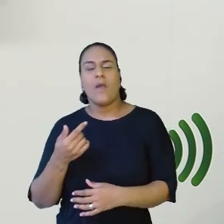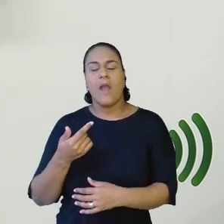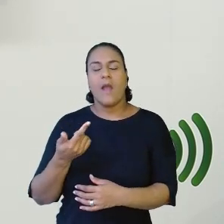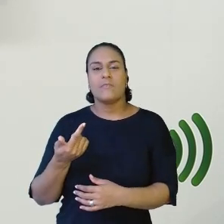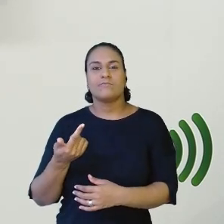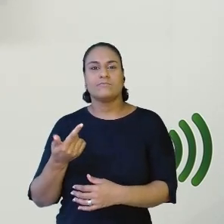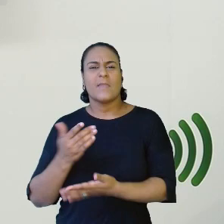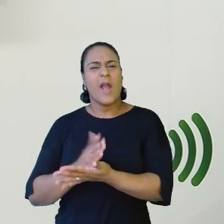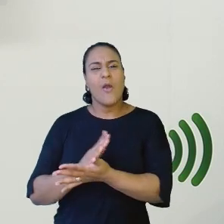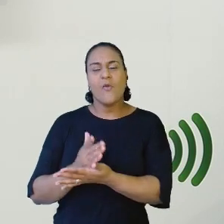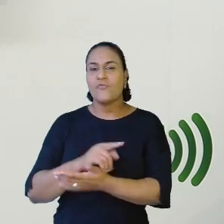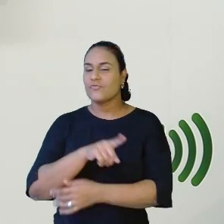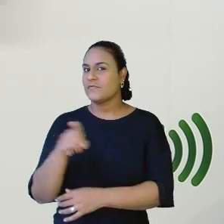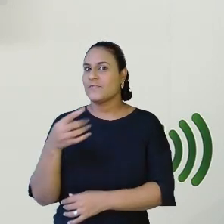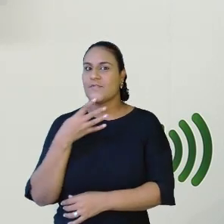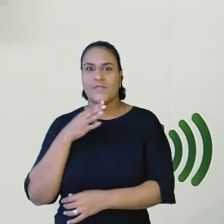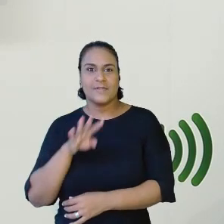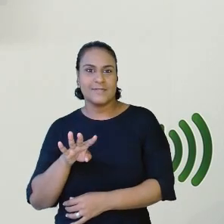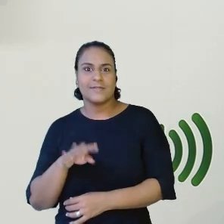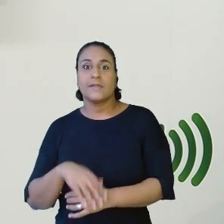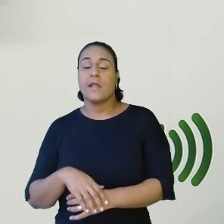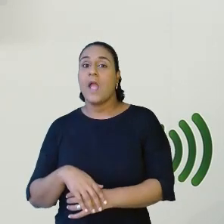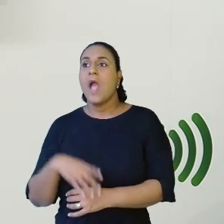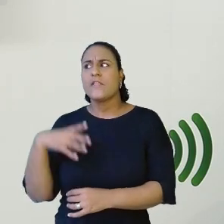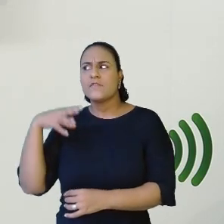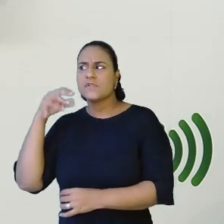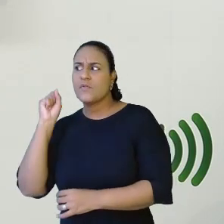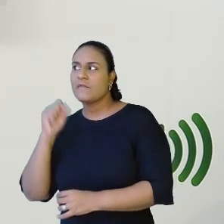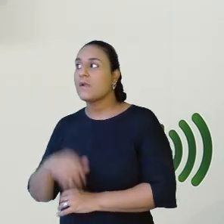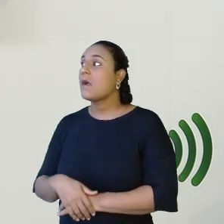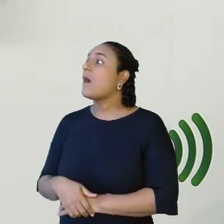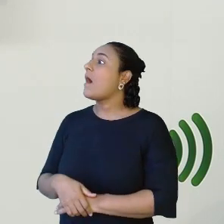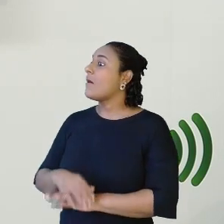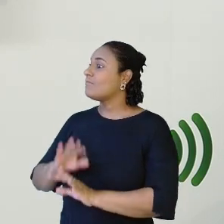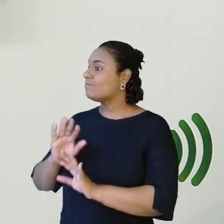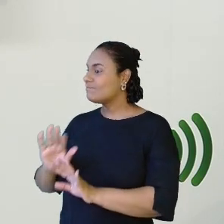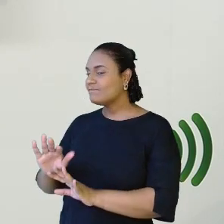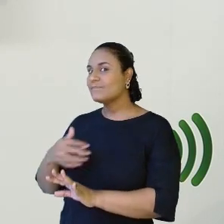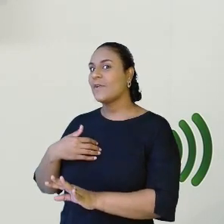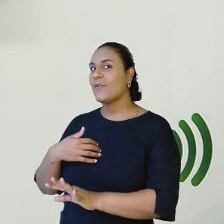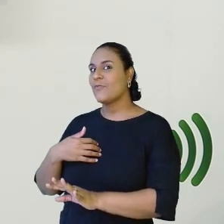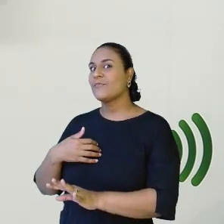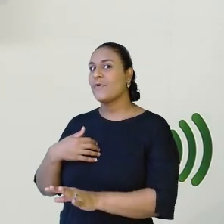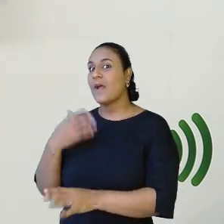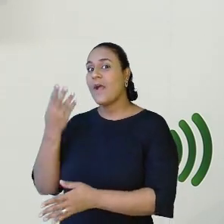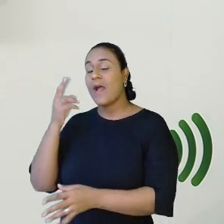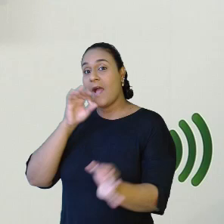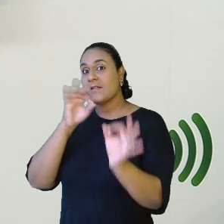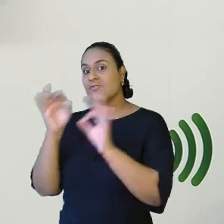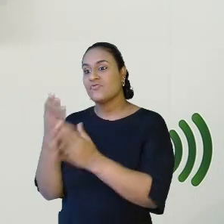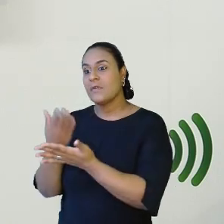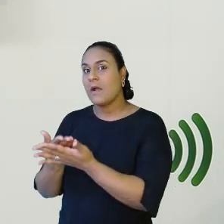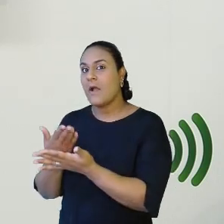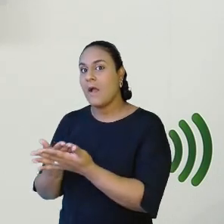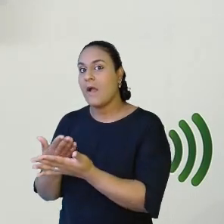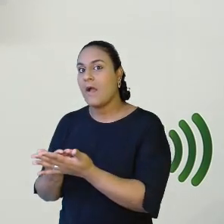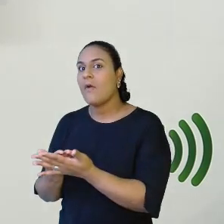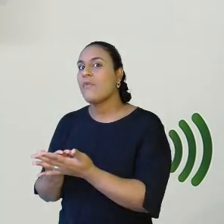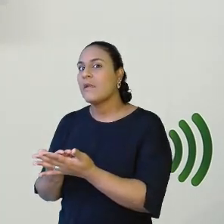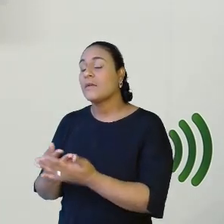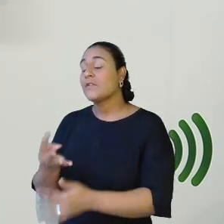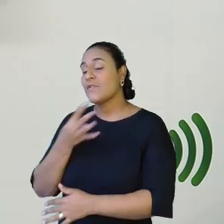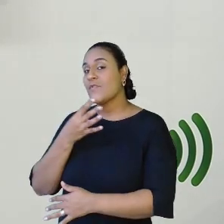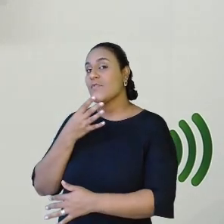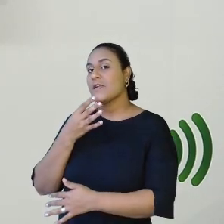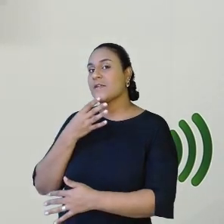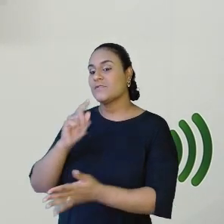partir de hoje, quando falarem para vocês, eu sei qual é. Na aula da professora Mauricéia, a gente ouviu falar sobre esse gênero digital. E aí a